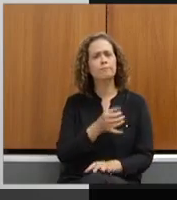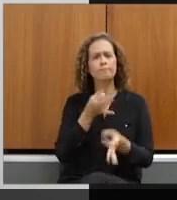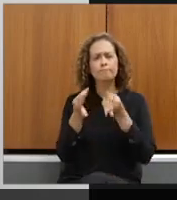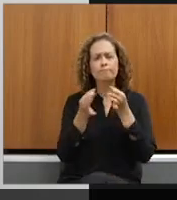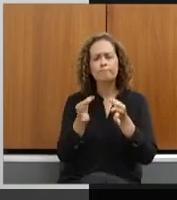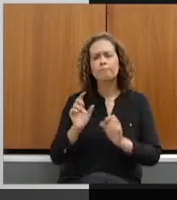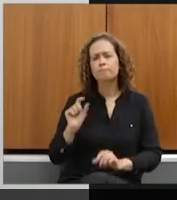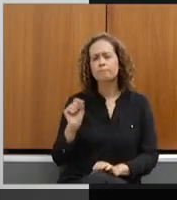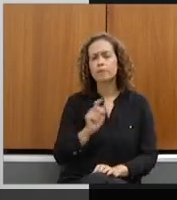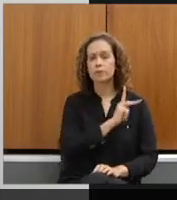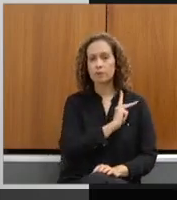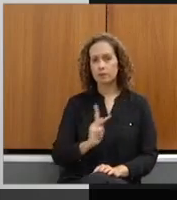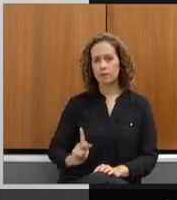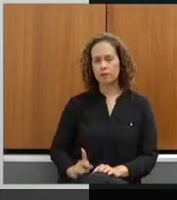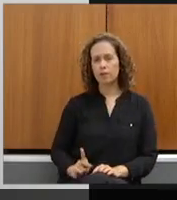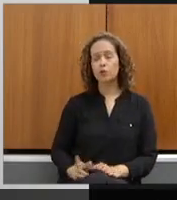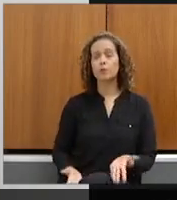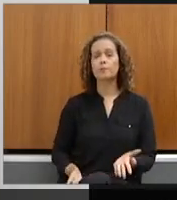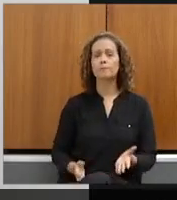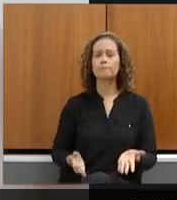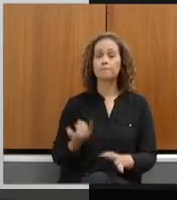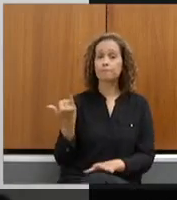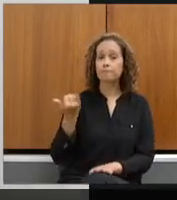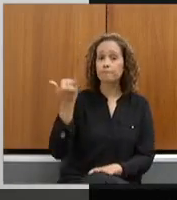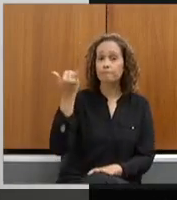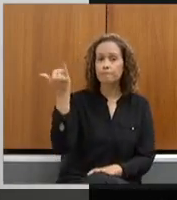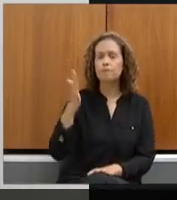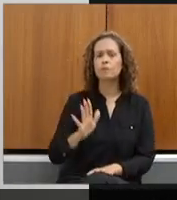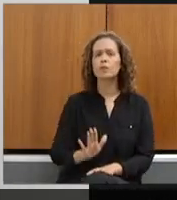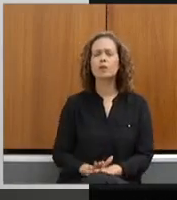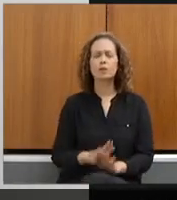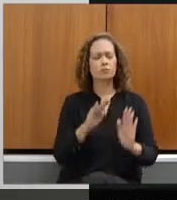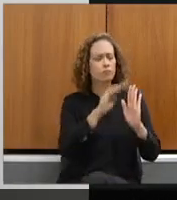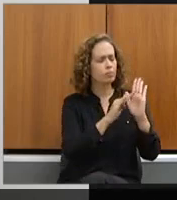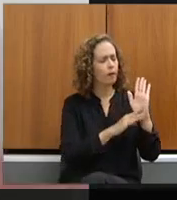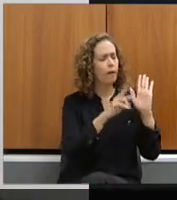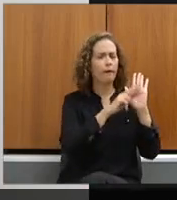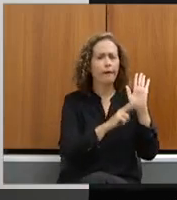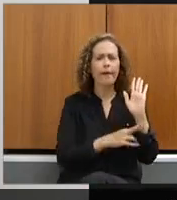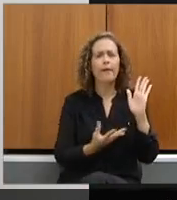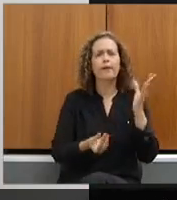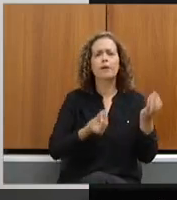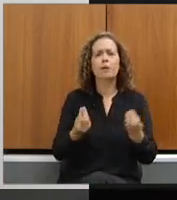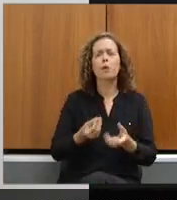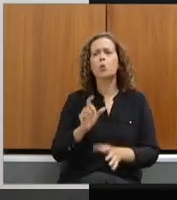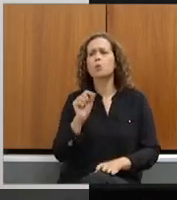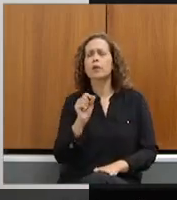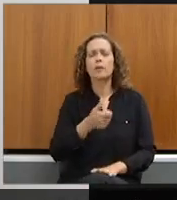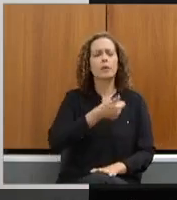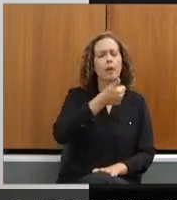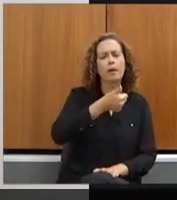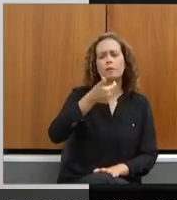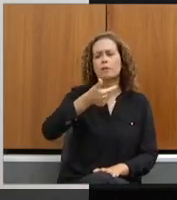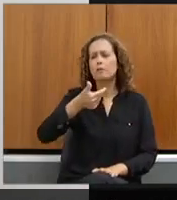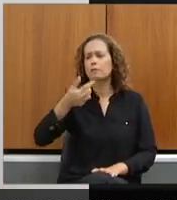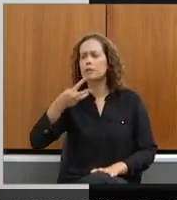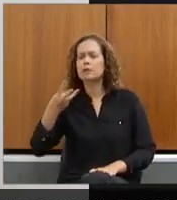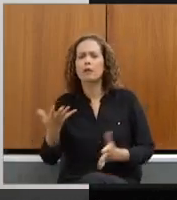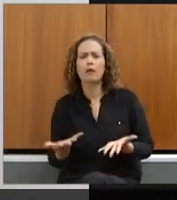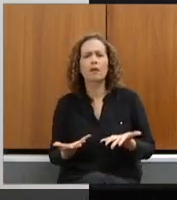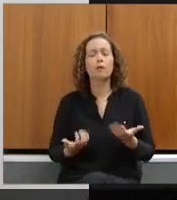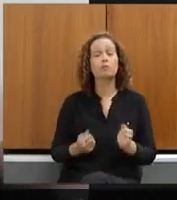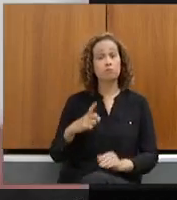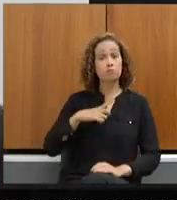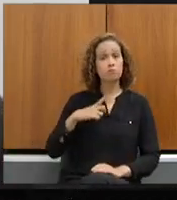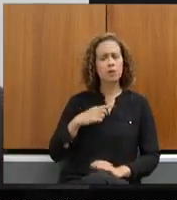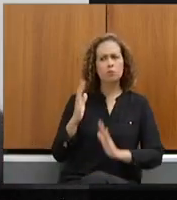queria reiterar a importância de elucidar melhor esses critérios de público prioritário né estabelecer aí